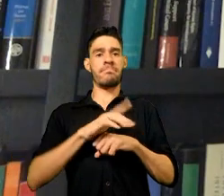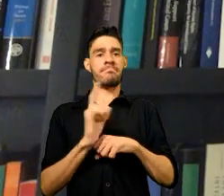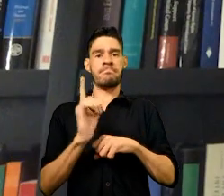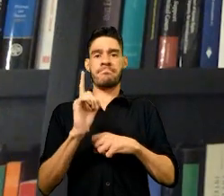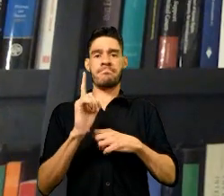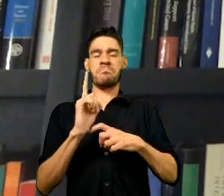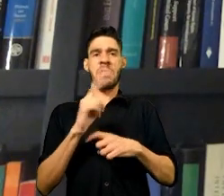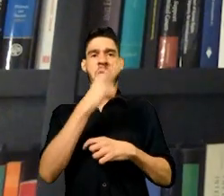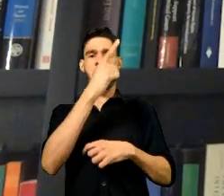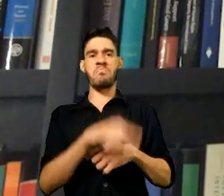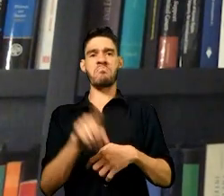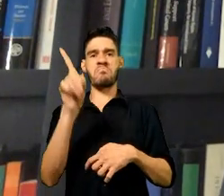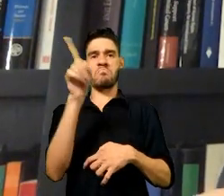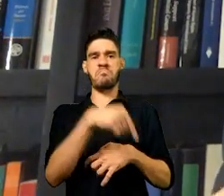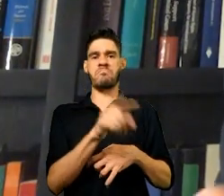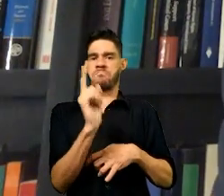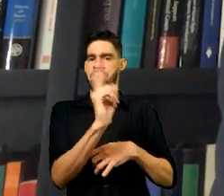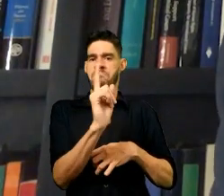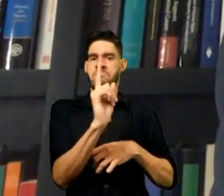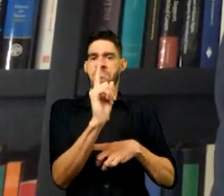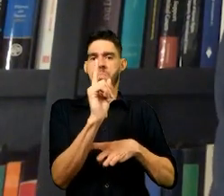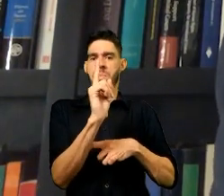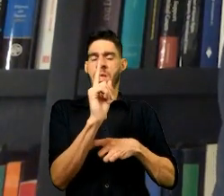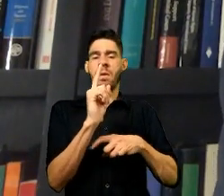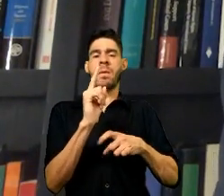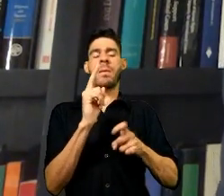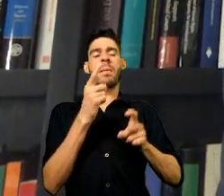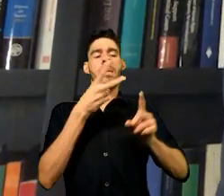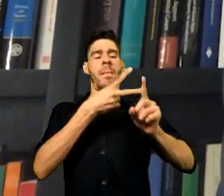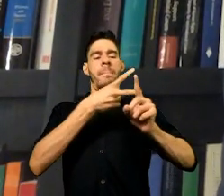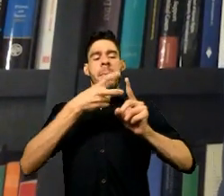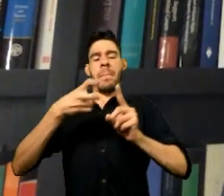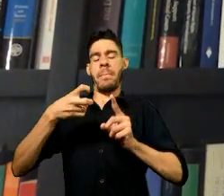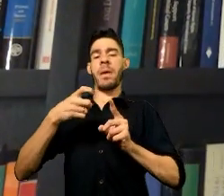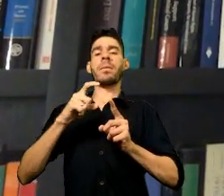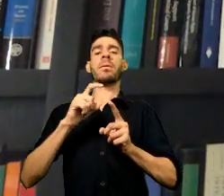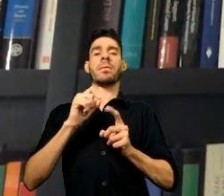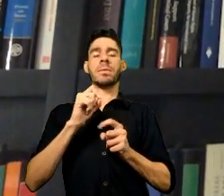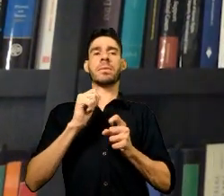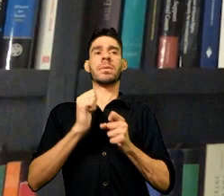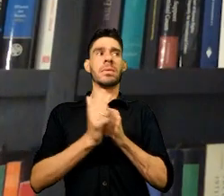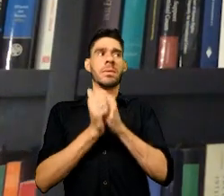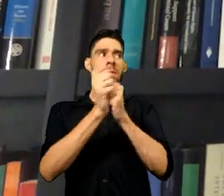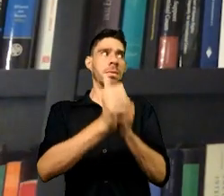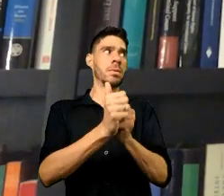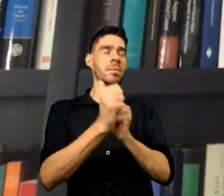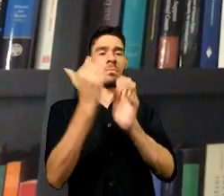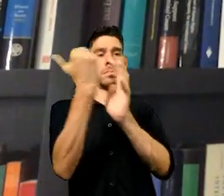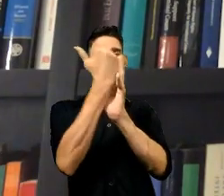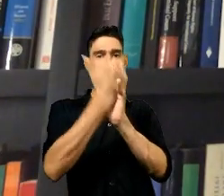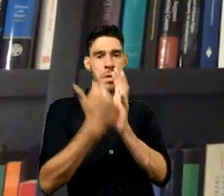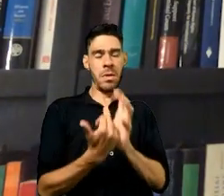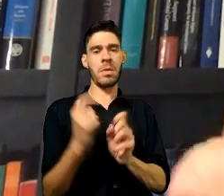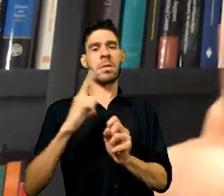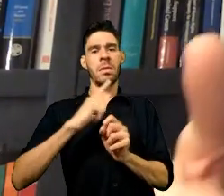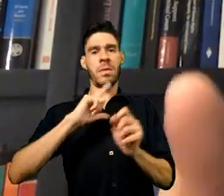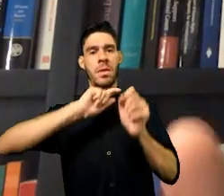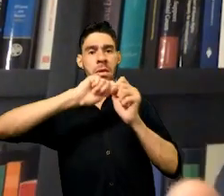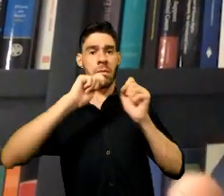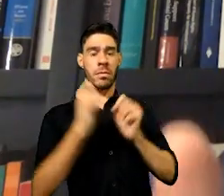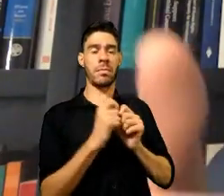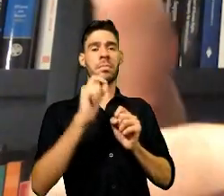não propriamente de invalidade do ato em si. Seguindo este procedimento,